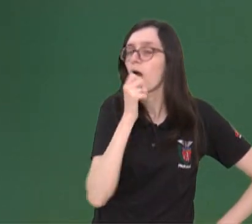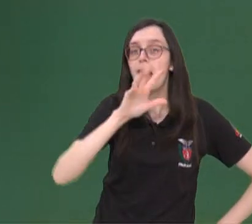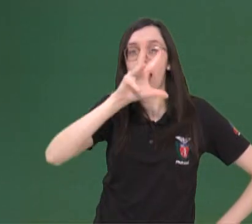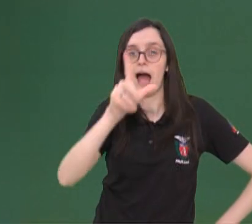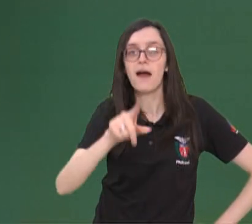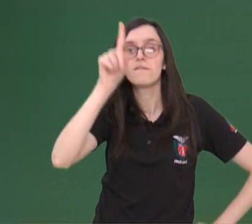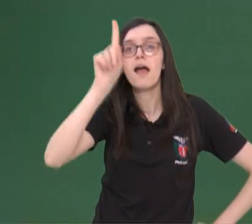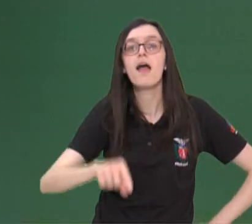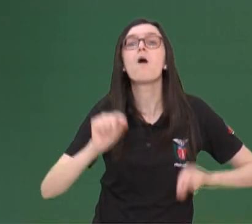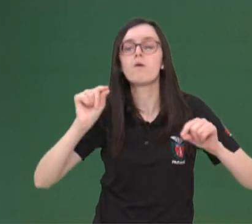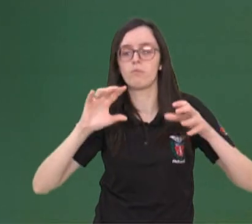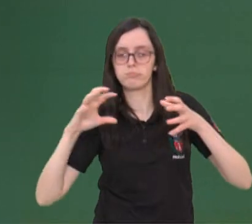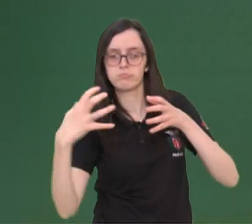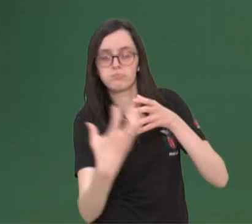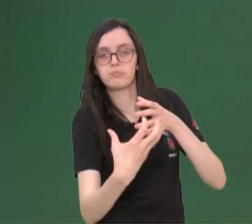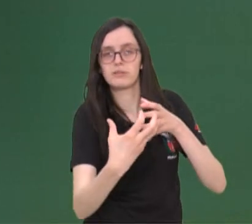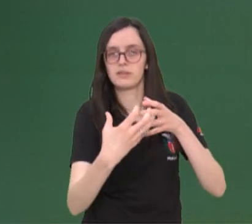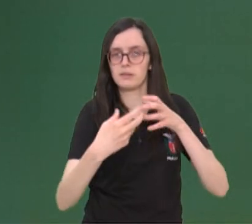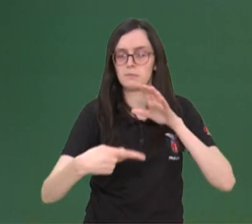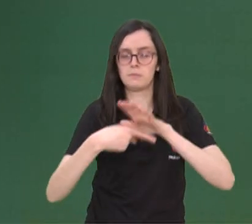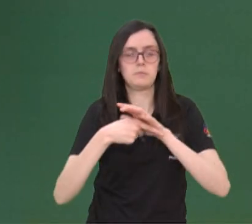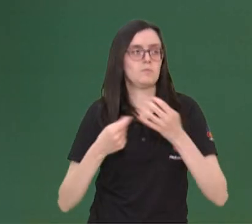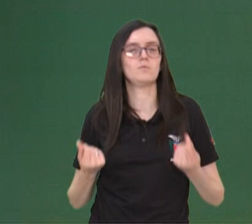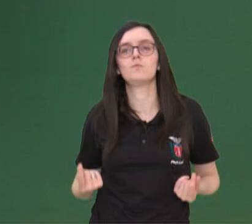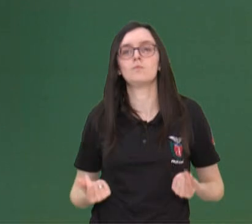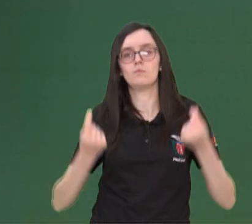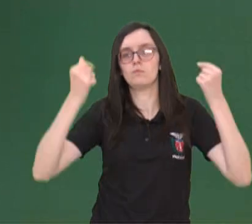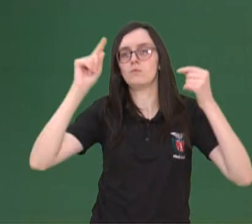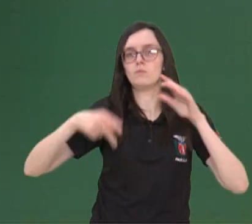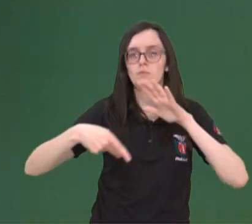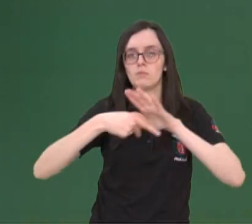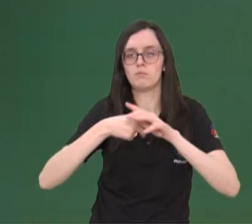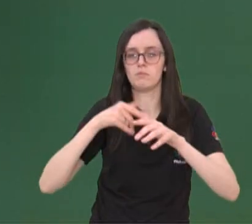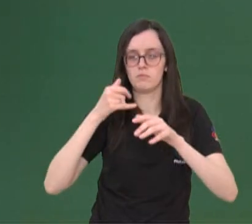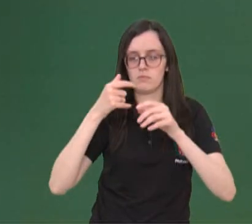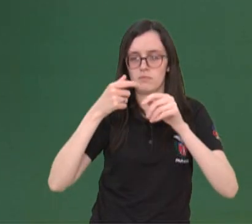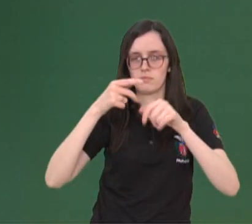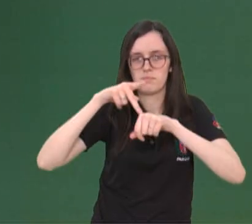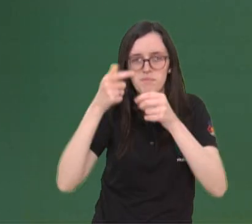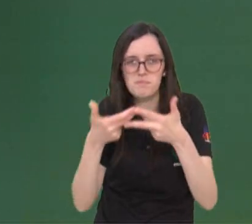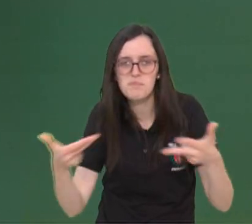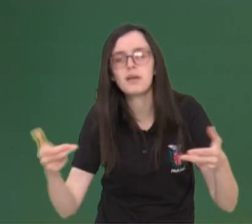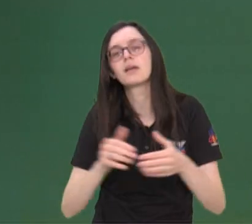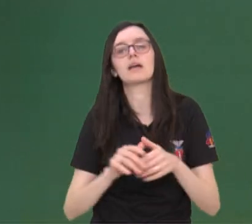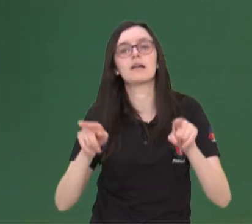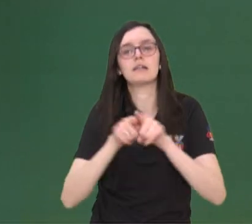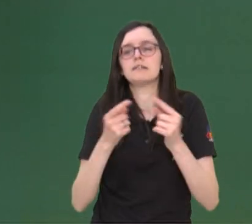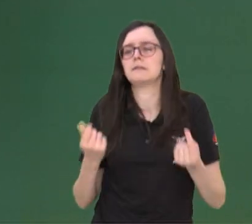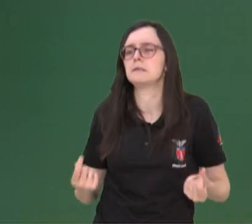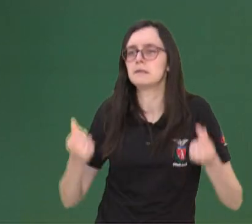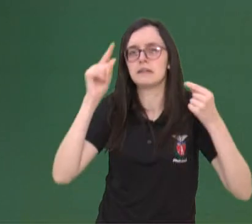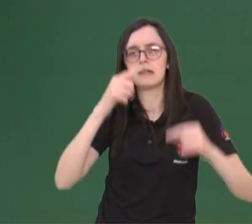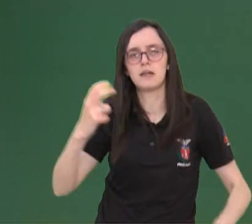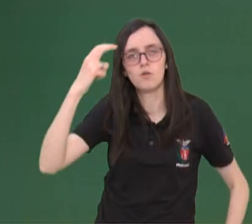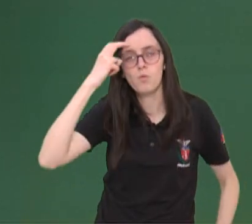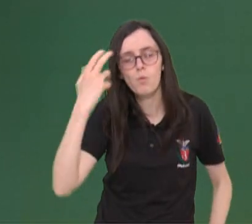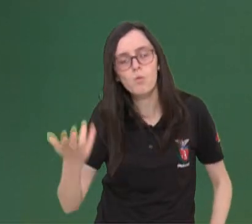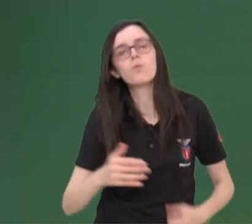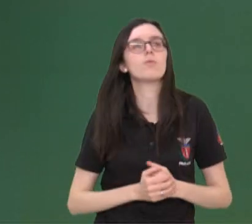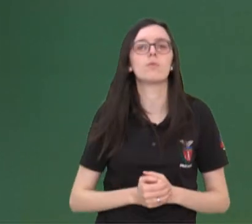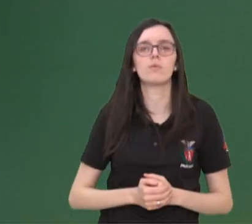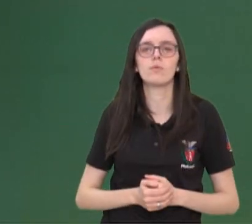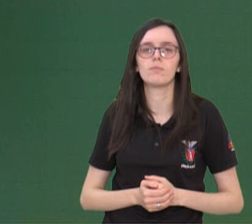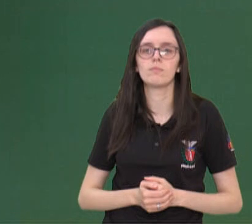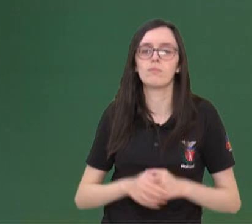ela é um continente riquíssimo em recursos minerais, e riquíssimo em cultura, e